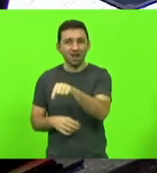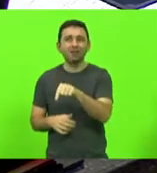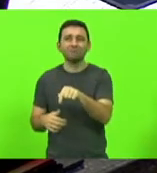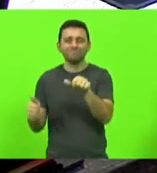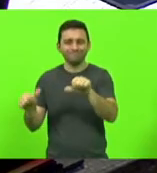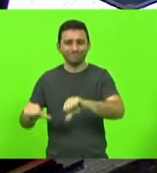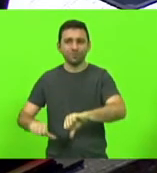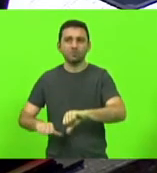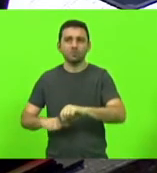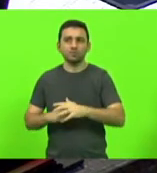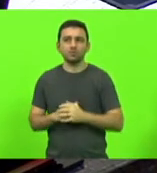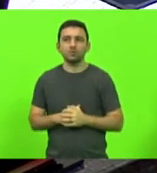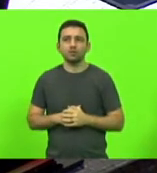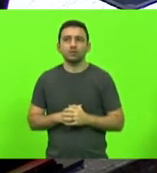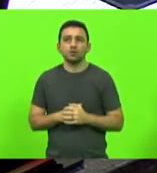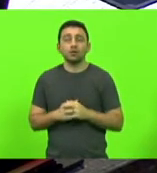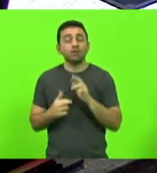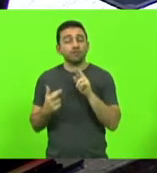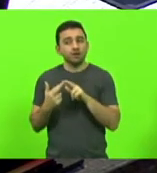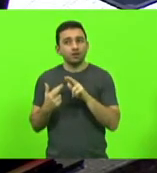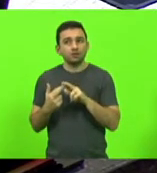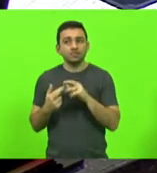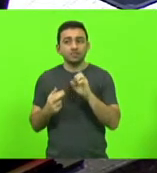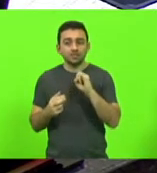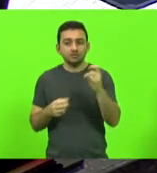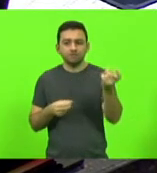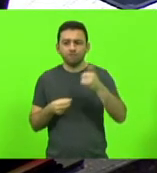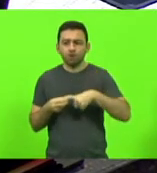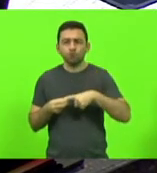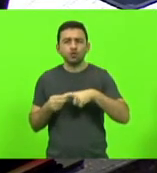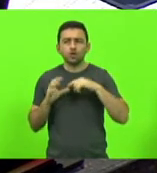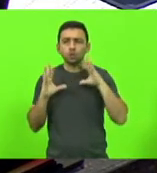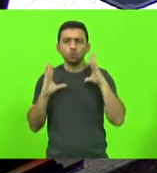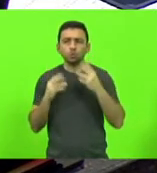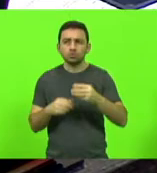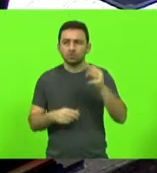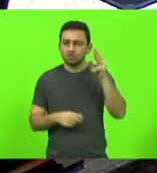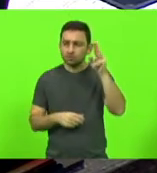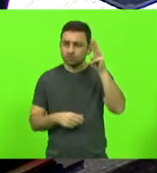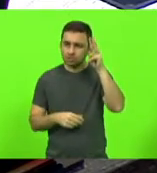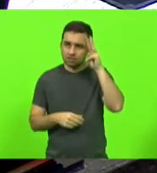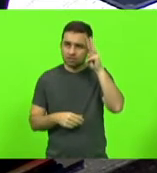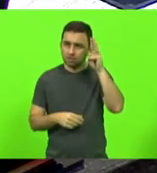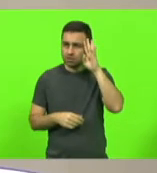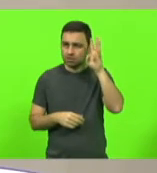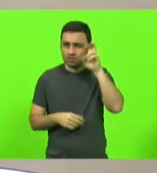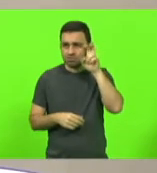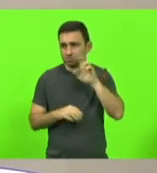Então, só faço essa referência. Se for para voltar tudo normal, terça, quarta e quinta.